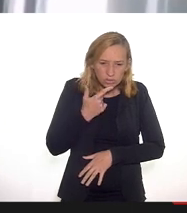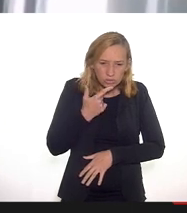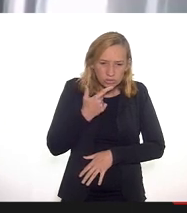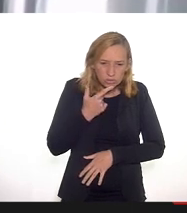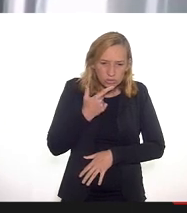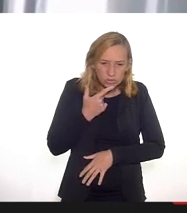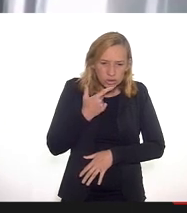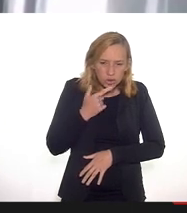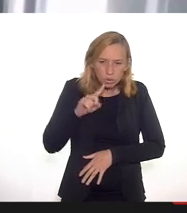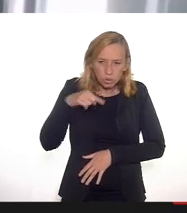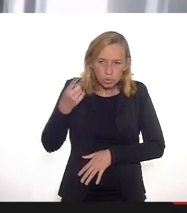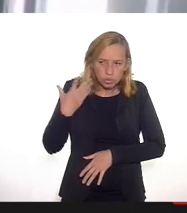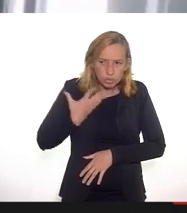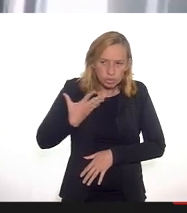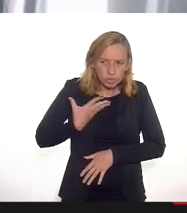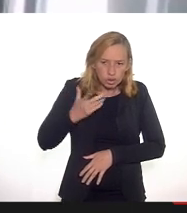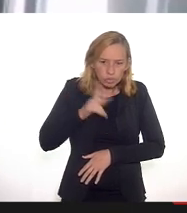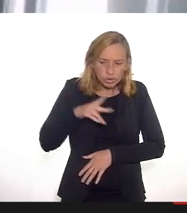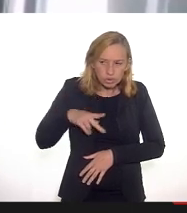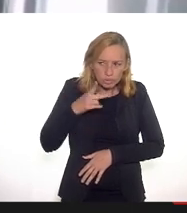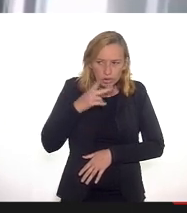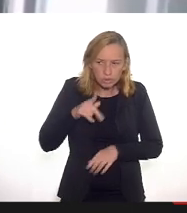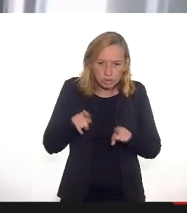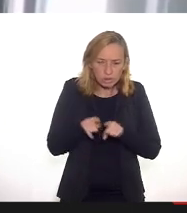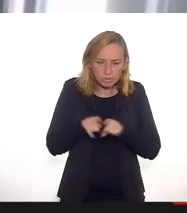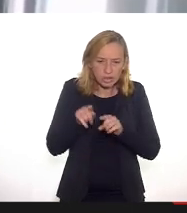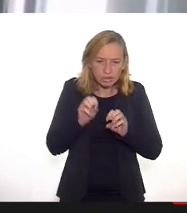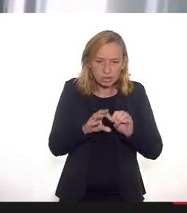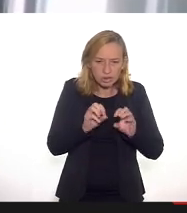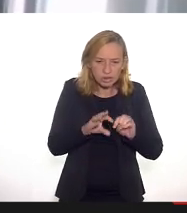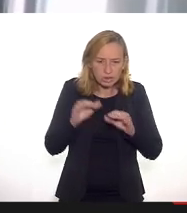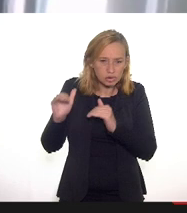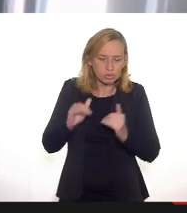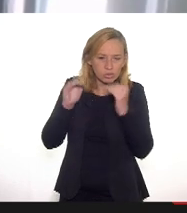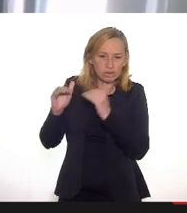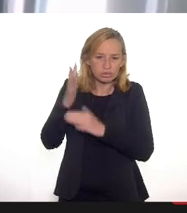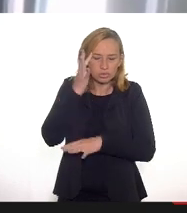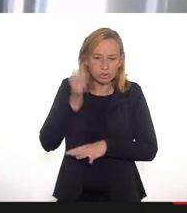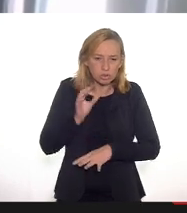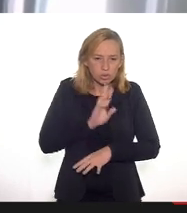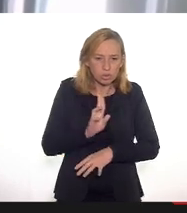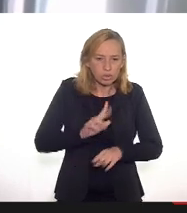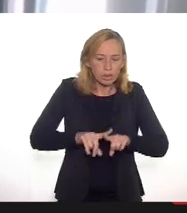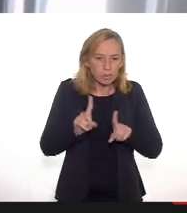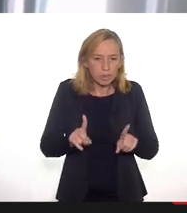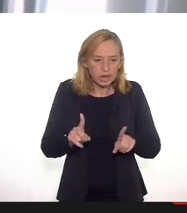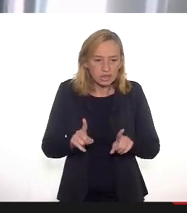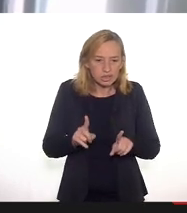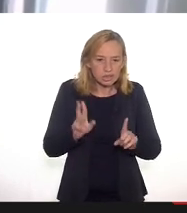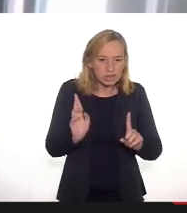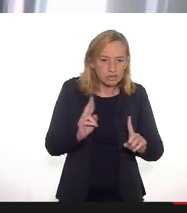professor Zé Wilson, outro colega professor que se manifestou sobre ensino superior, não tenho certeza agora, mas